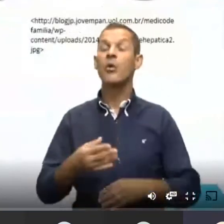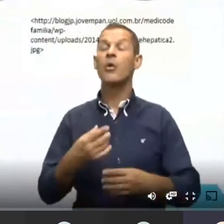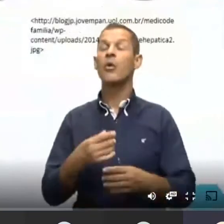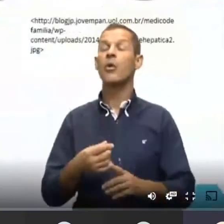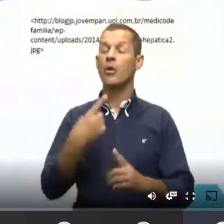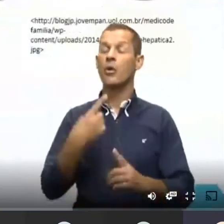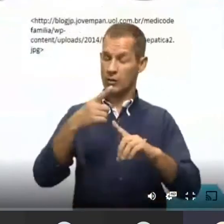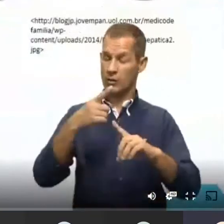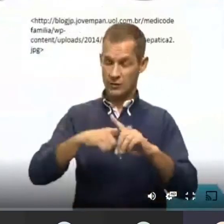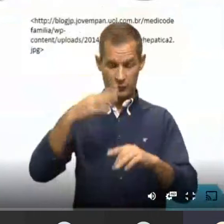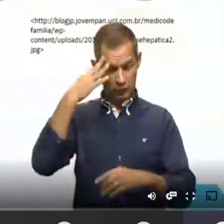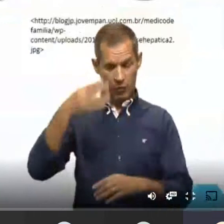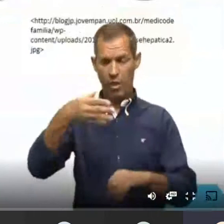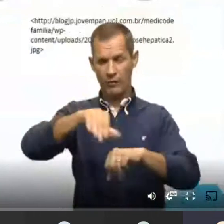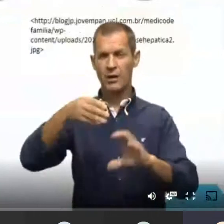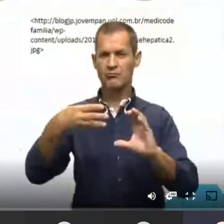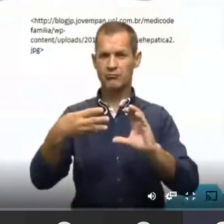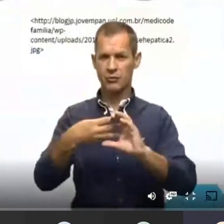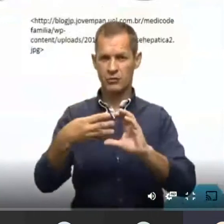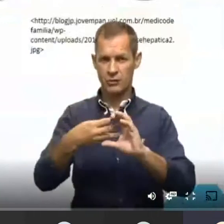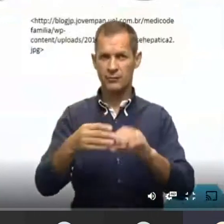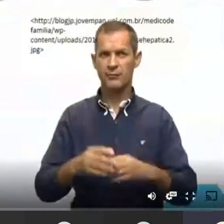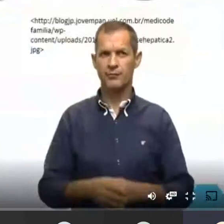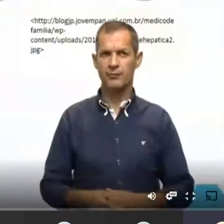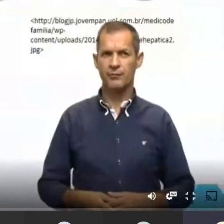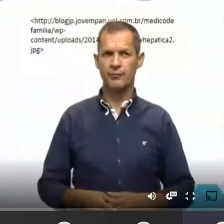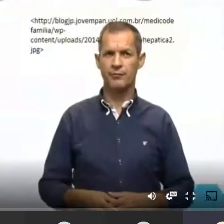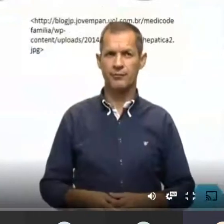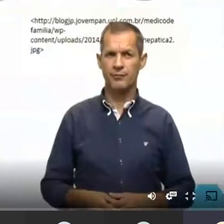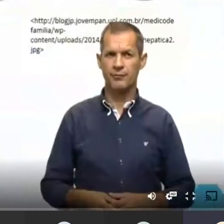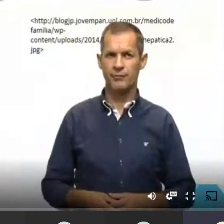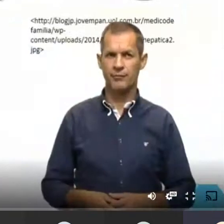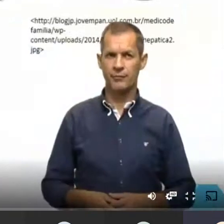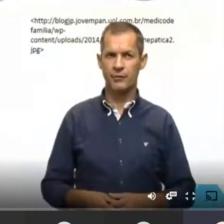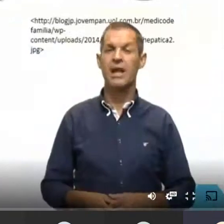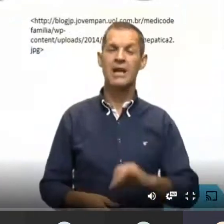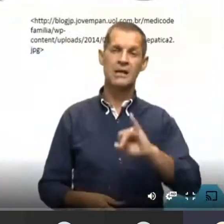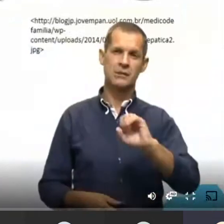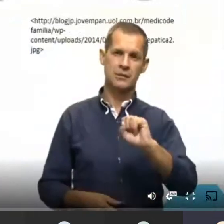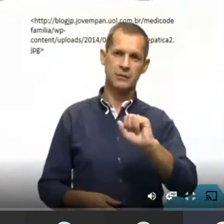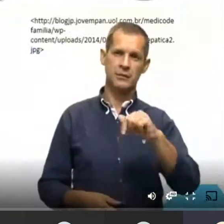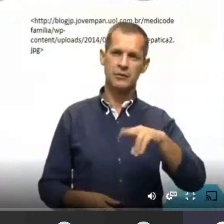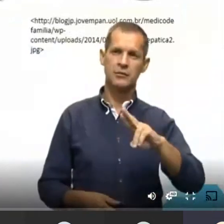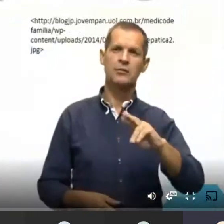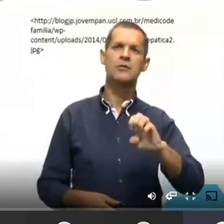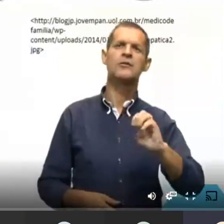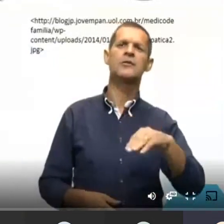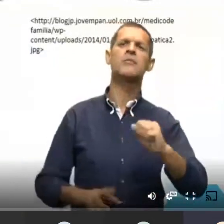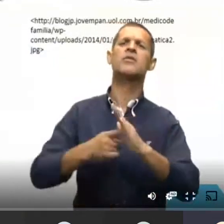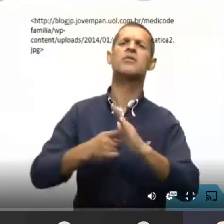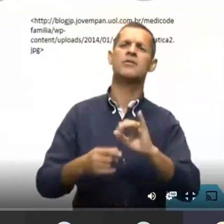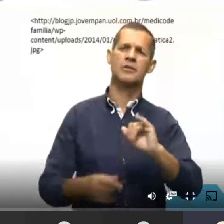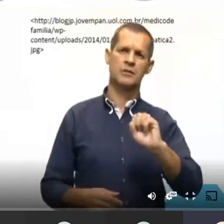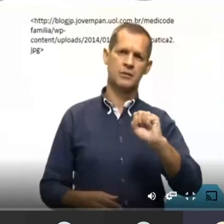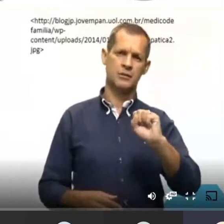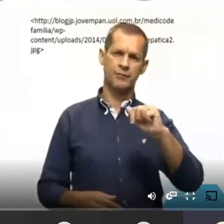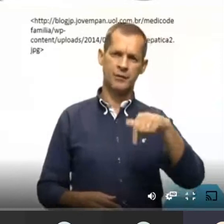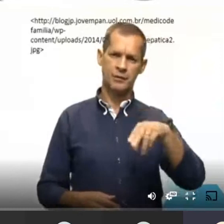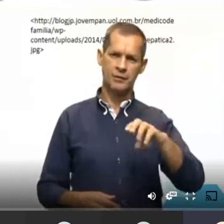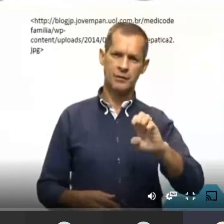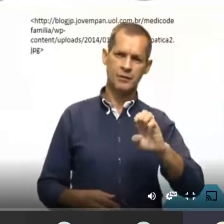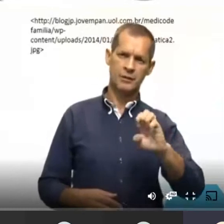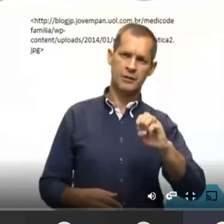Então, quais são os mecanismos principais de lesão celular, né? A isquemia. O que é a isquemia? A